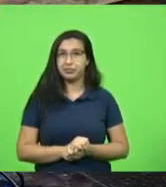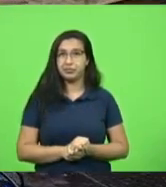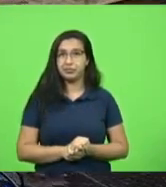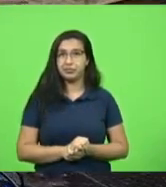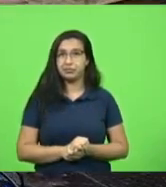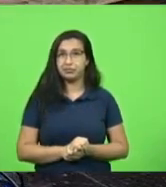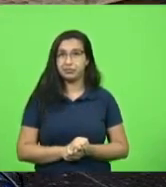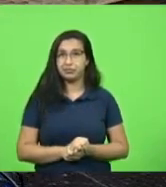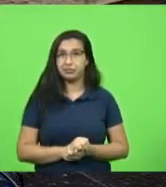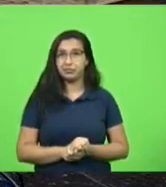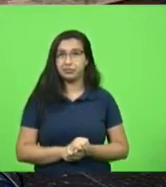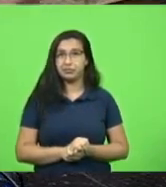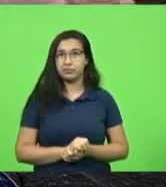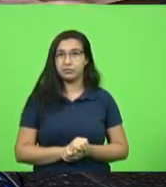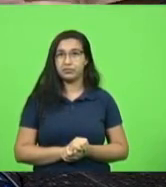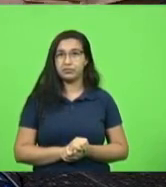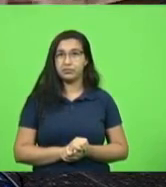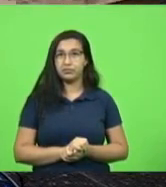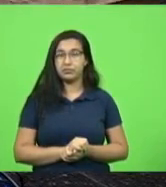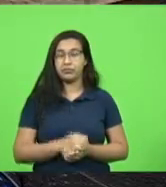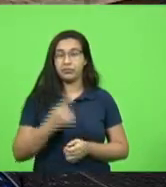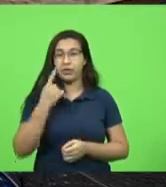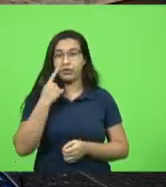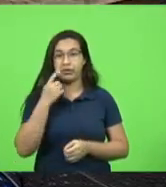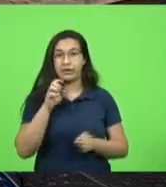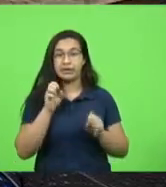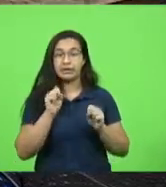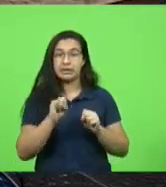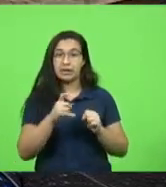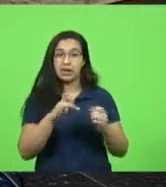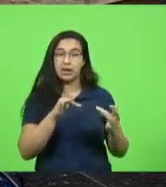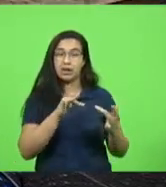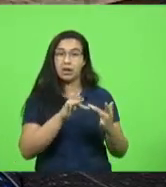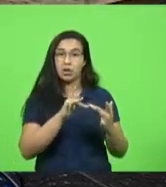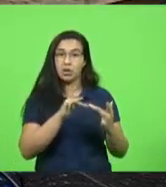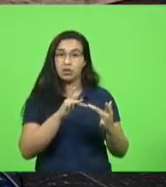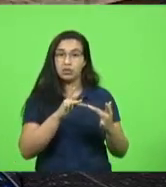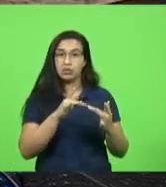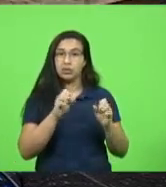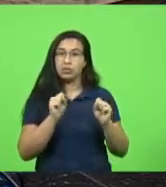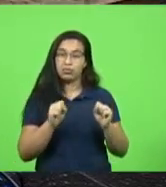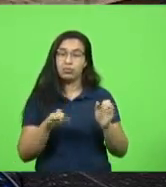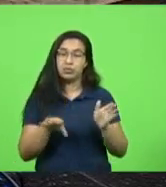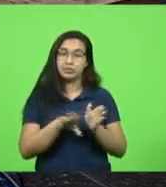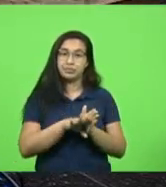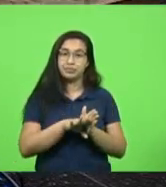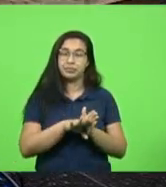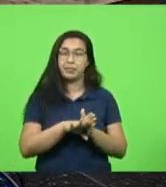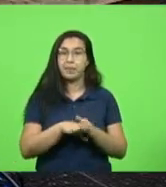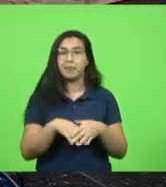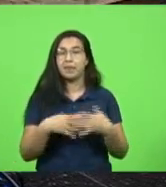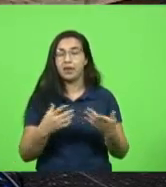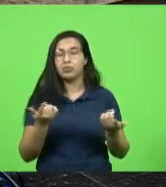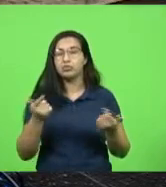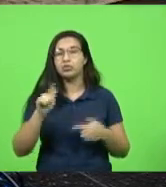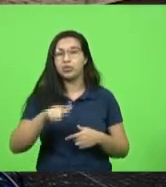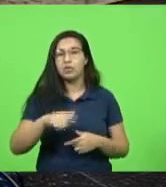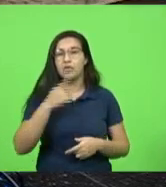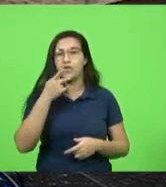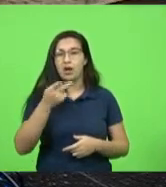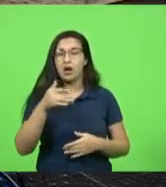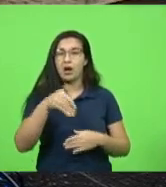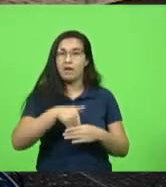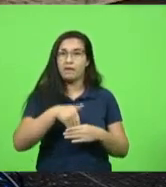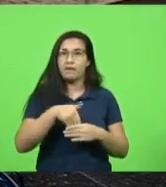Mas, ouvendo a boa vontade de quem foi consultado, pode chegar tranquilamente. Então, mais uma vez, eu reforço. Vamos votar sim